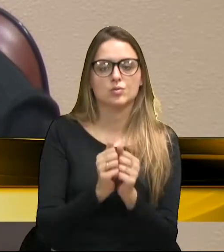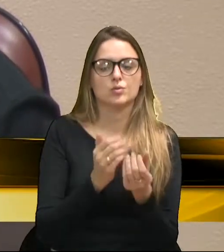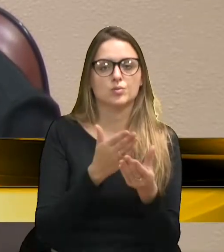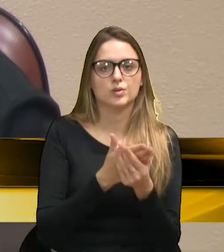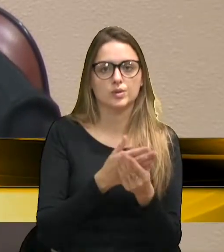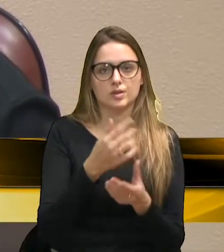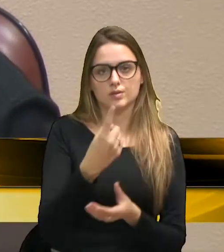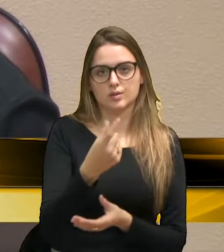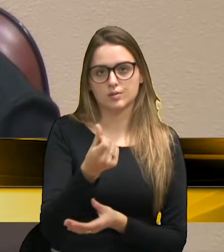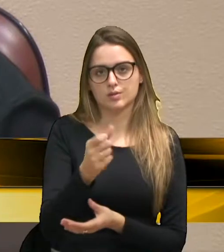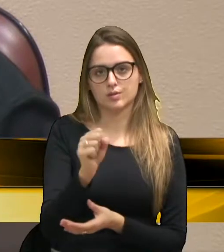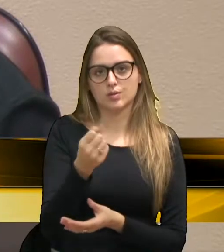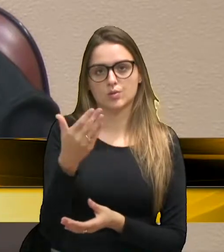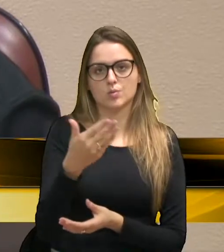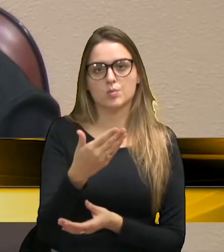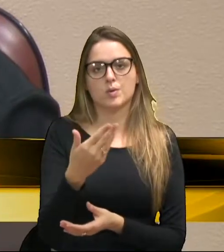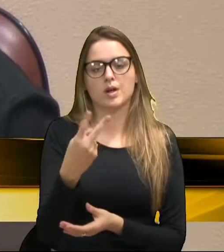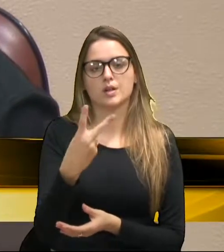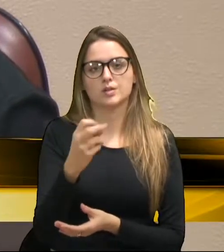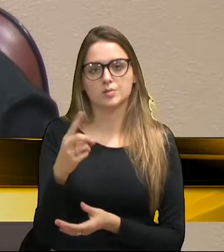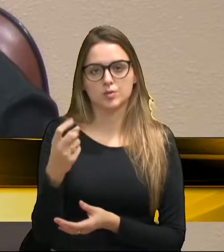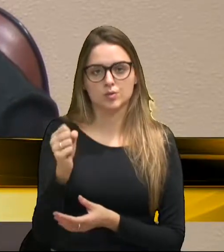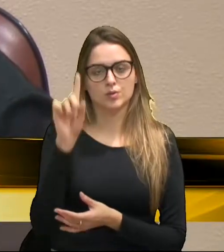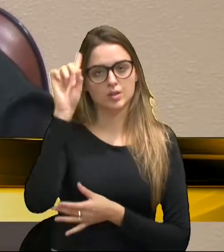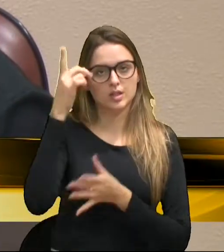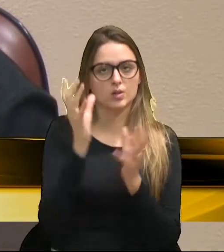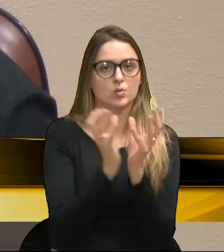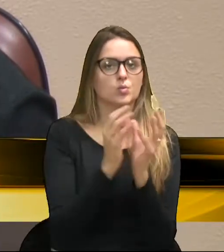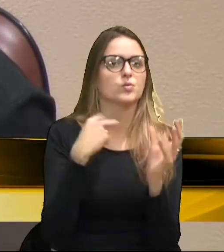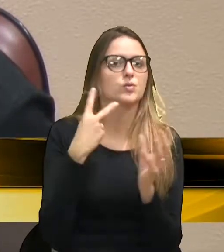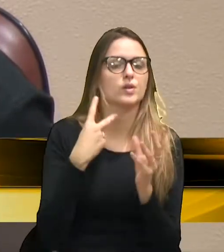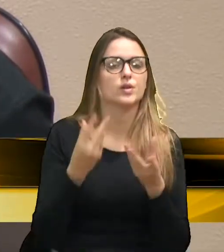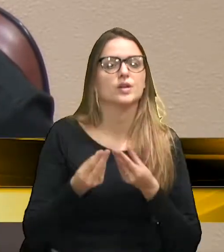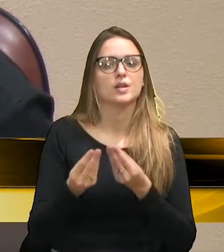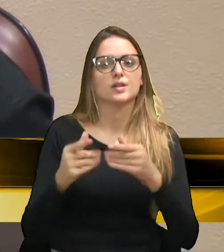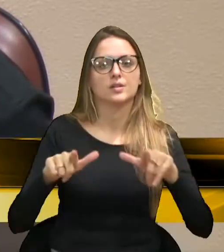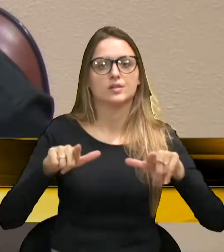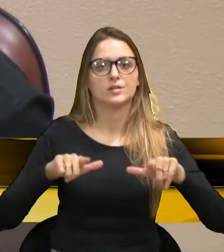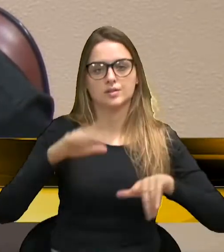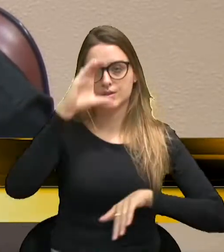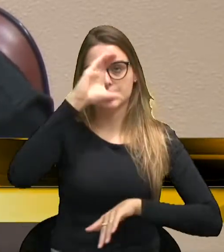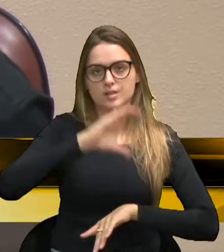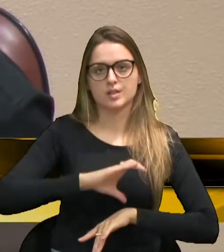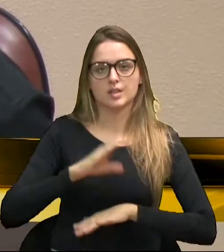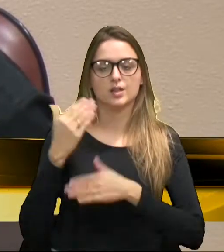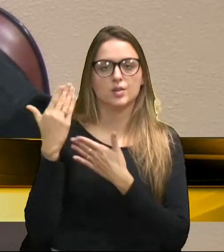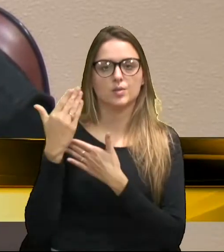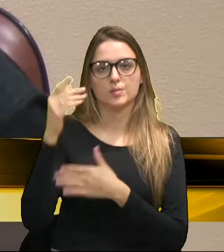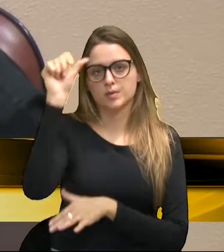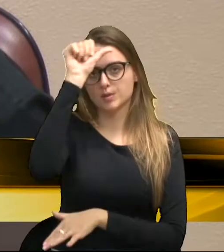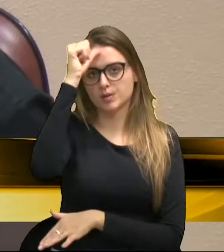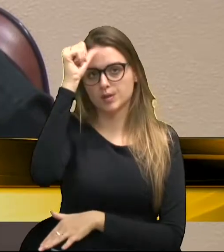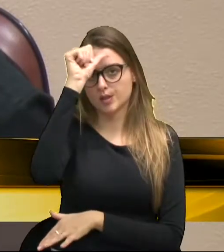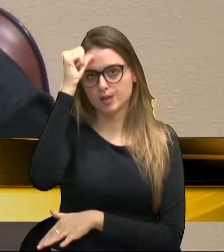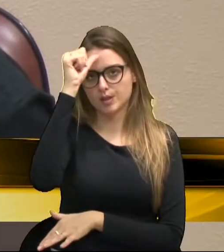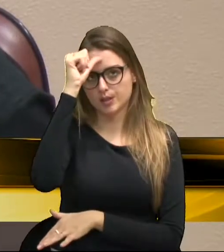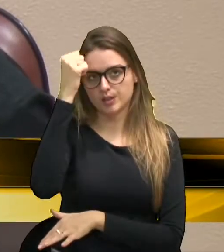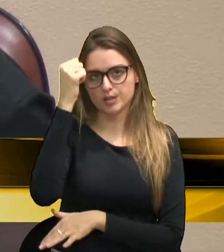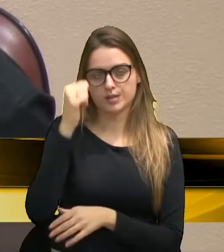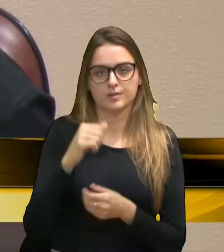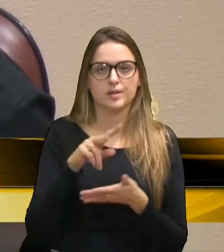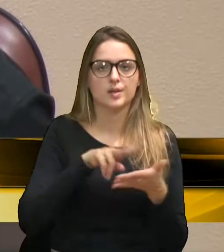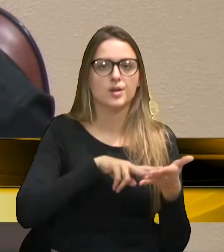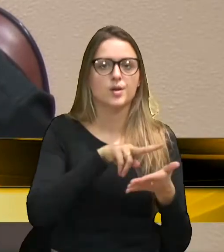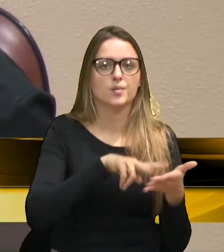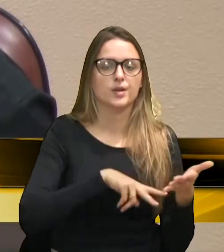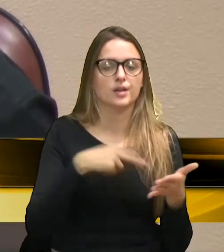processo 168/2018, de autoria coletiva, que concede o título de cidadã emérita à senhora Carilissa Dalauba, relatora